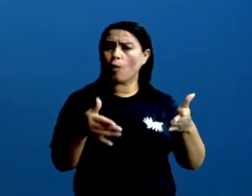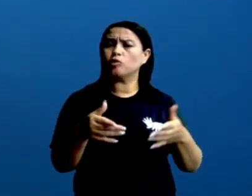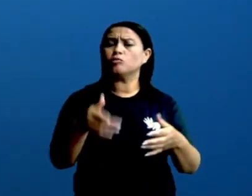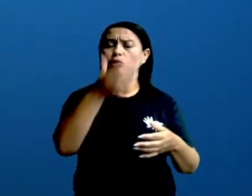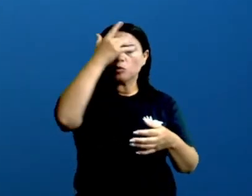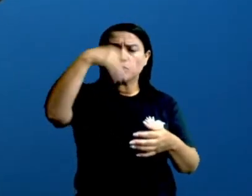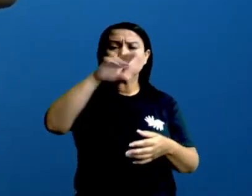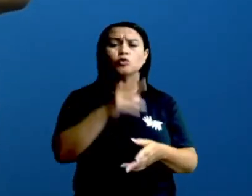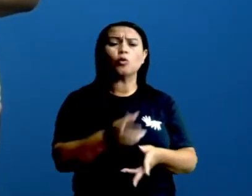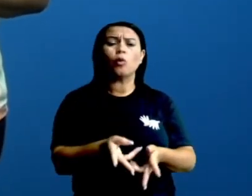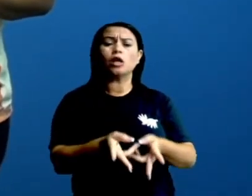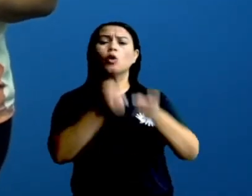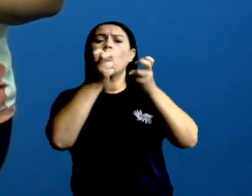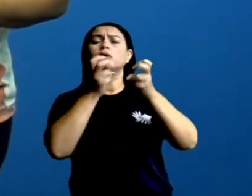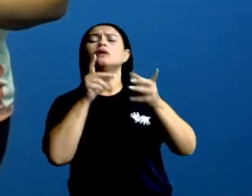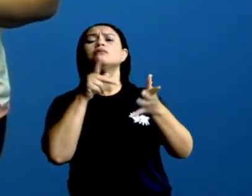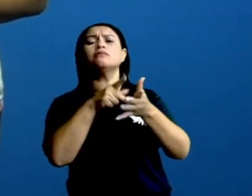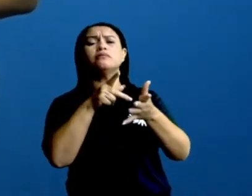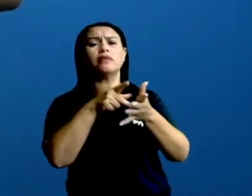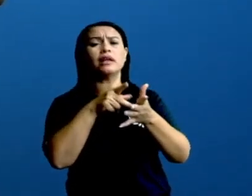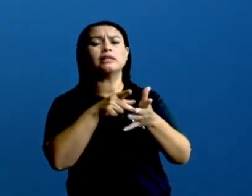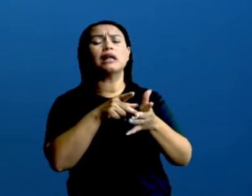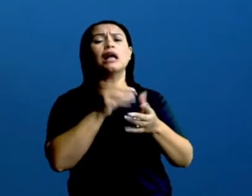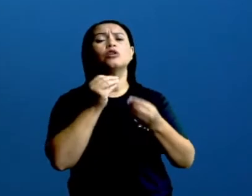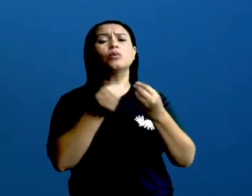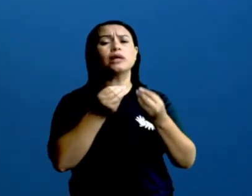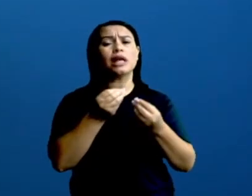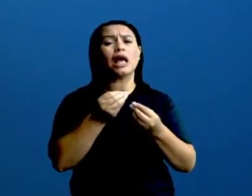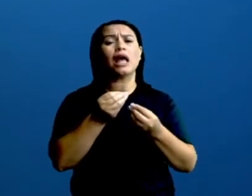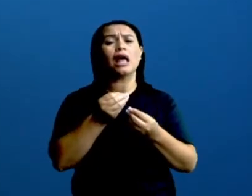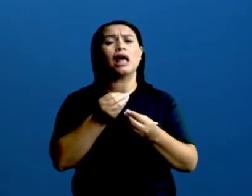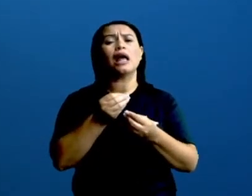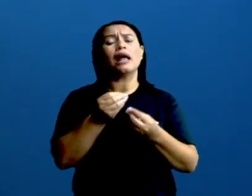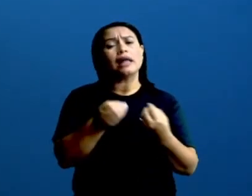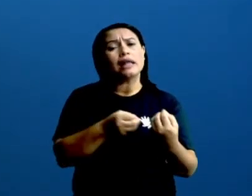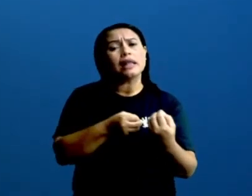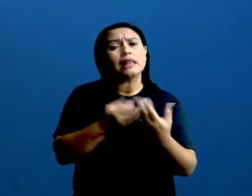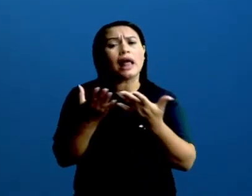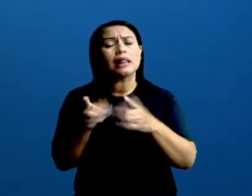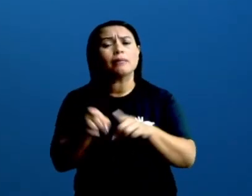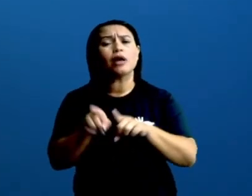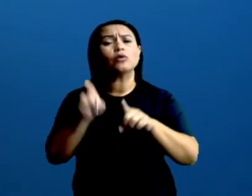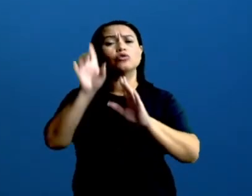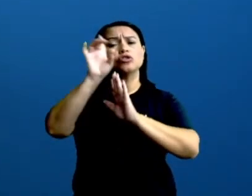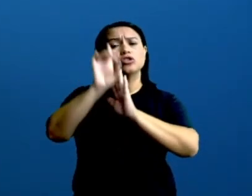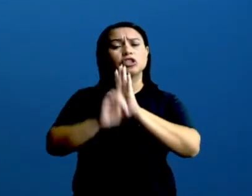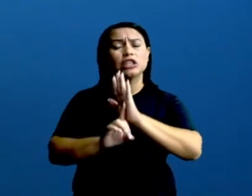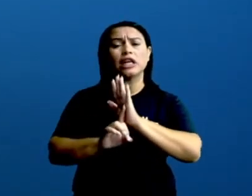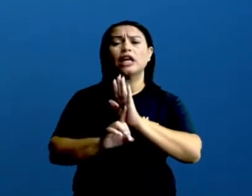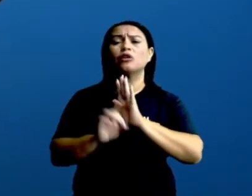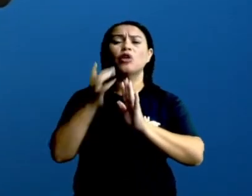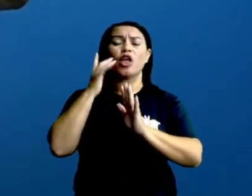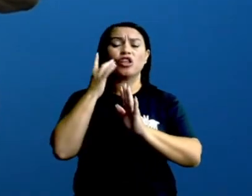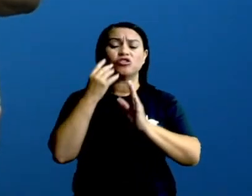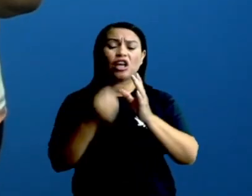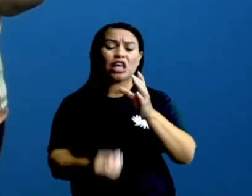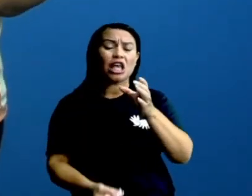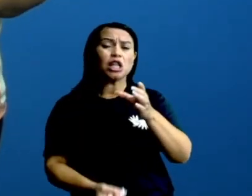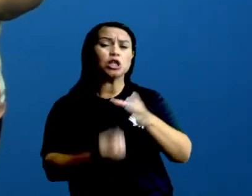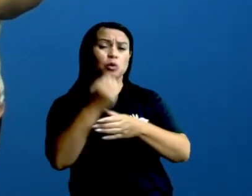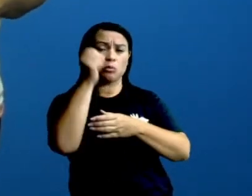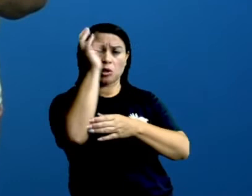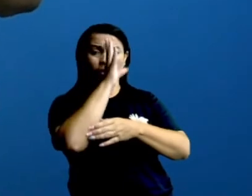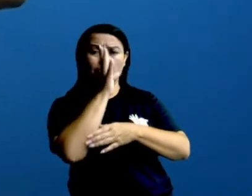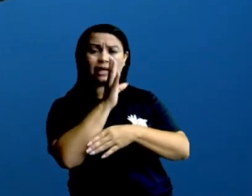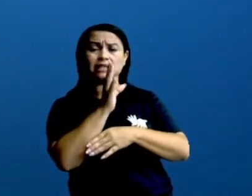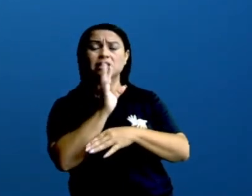os seus direitos à terra, e que a sua história seja também contada, que acabe com essa historinha de descobrimento do Brasil e comece